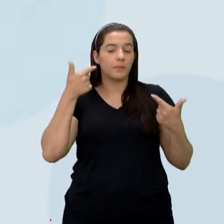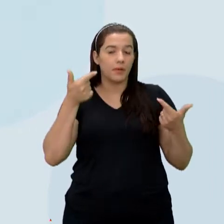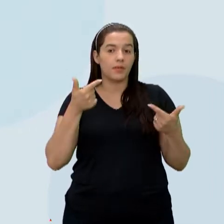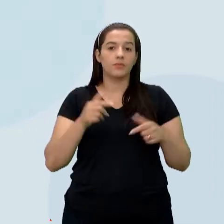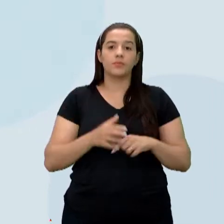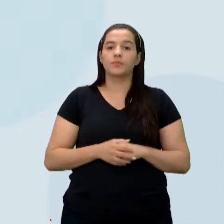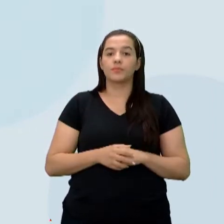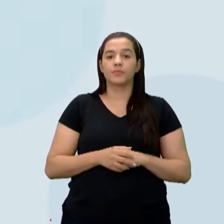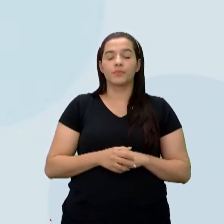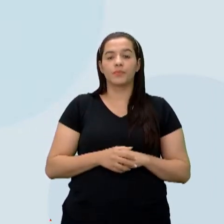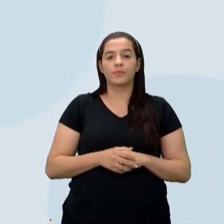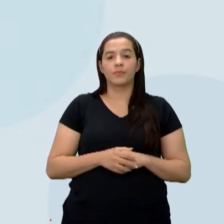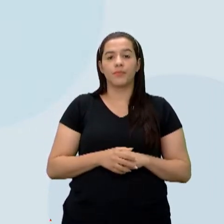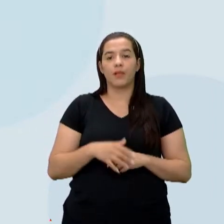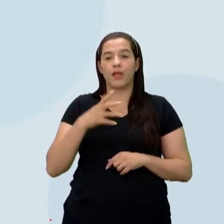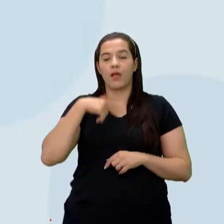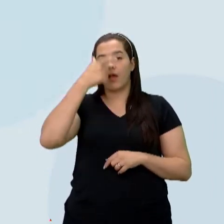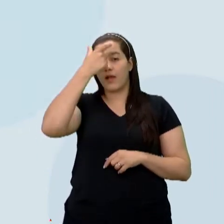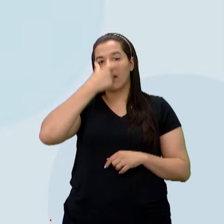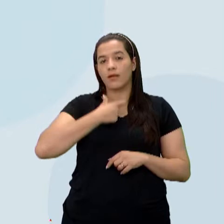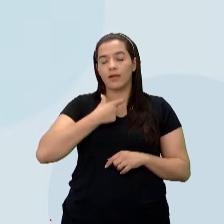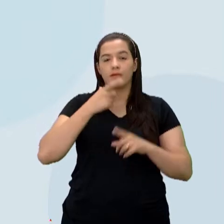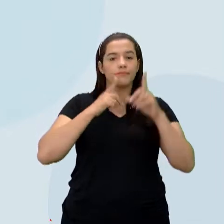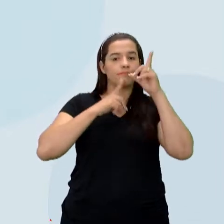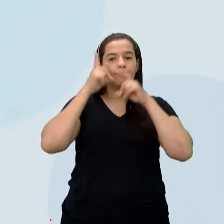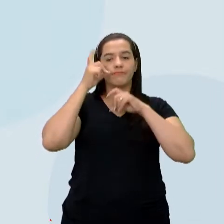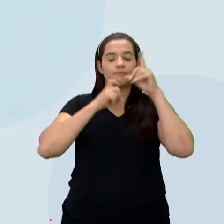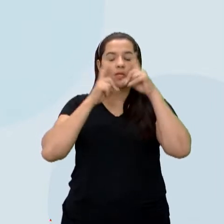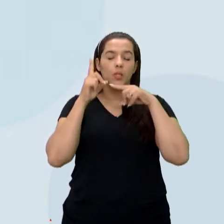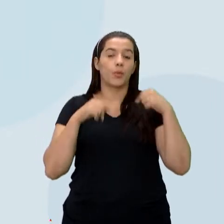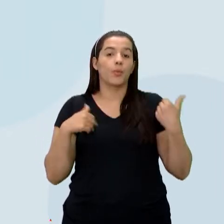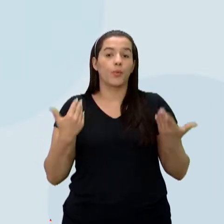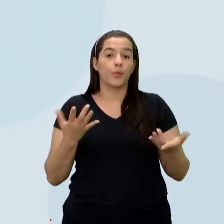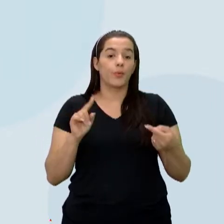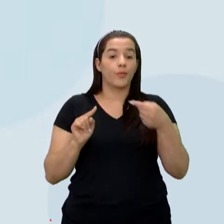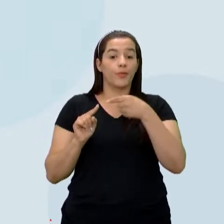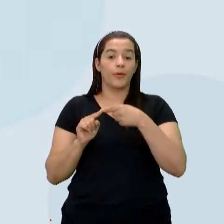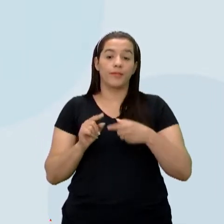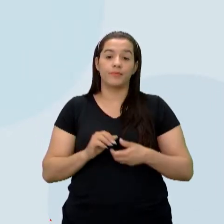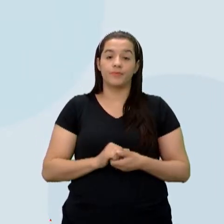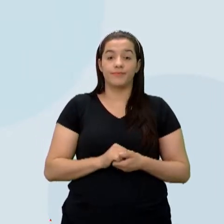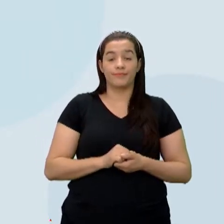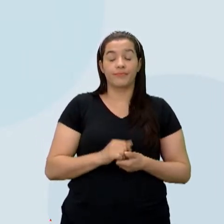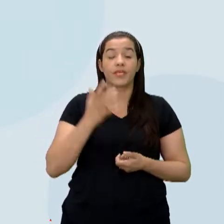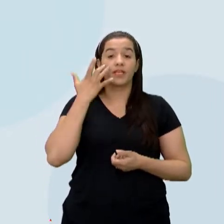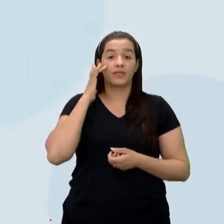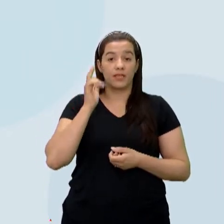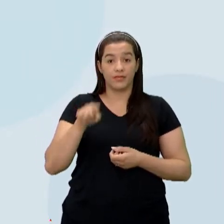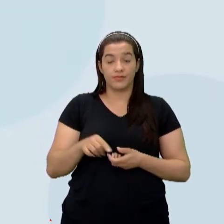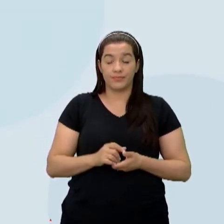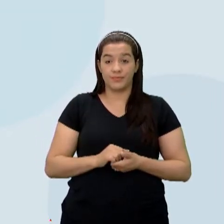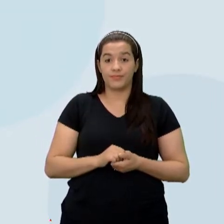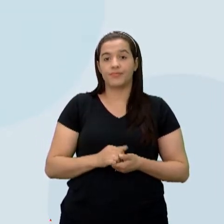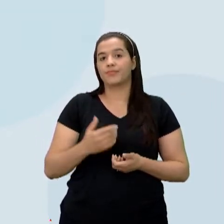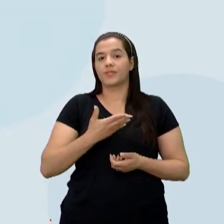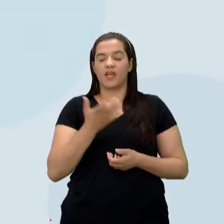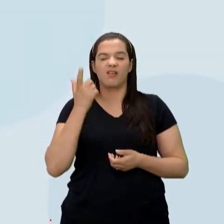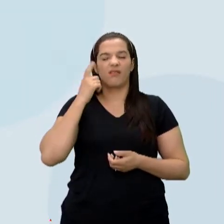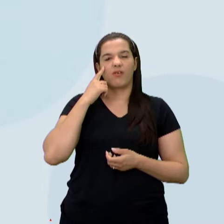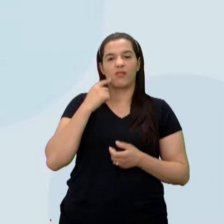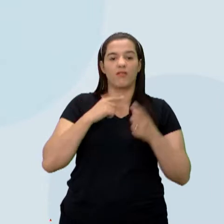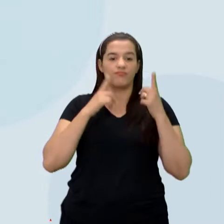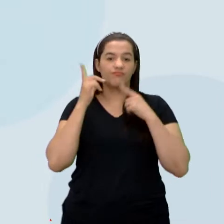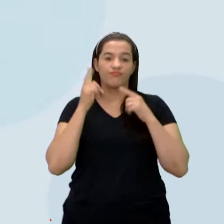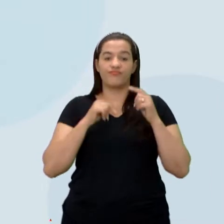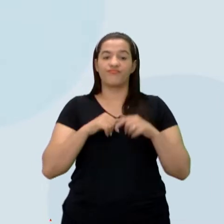Simpático? E será que a cara dele tá de simpatia do Garfield? Ah, eu acho que não, né, Elaine? Ele tá fazendo uma carinha assim,